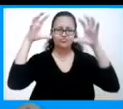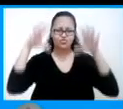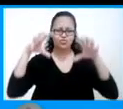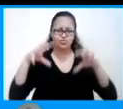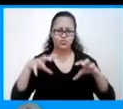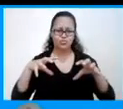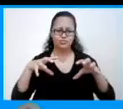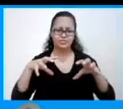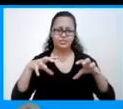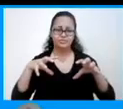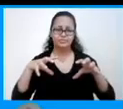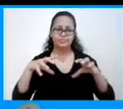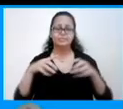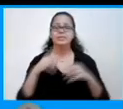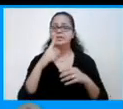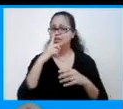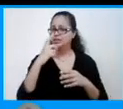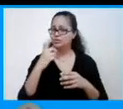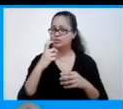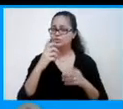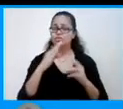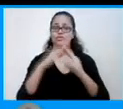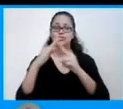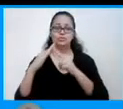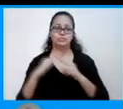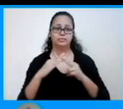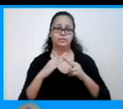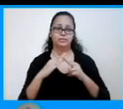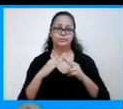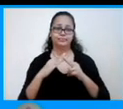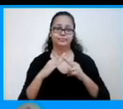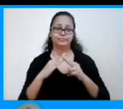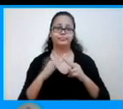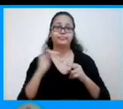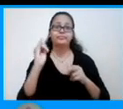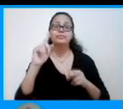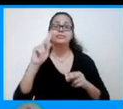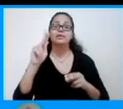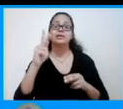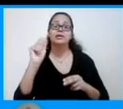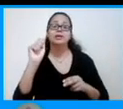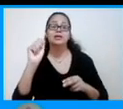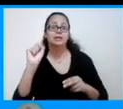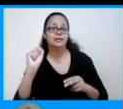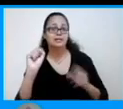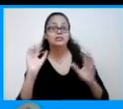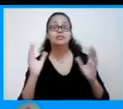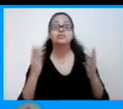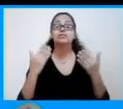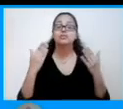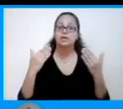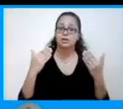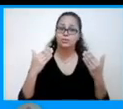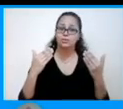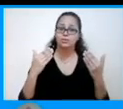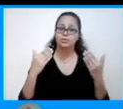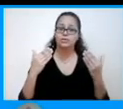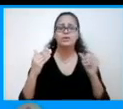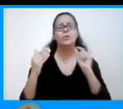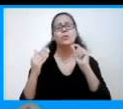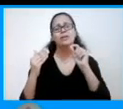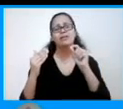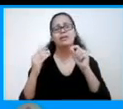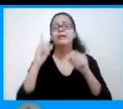sobre o lixo urbano. Vamos lá? As ilhas de calor. O que elas fazem, né? As ilhas de